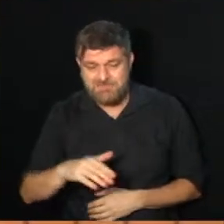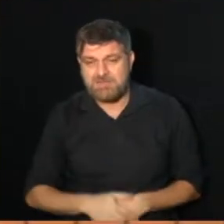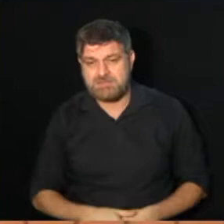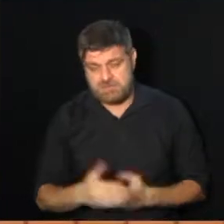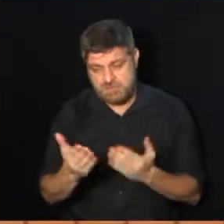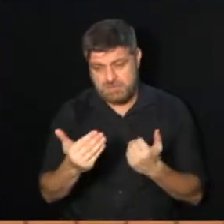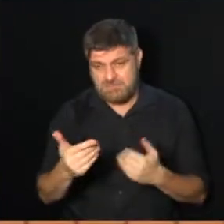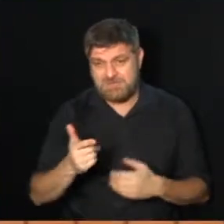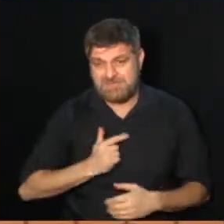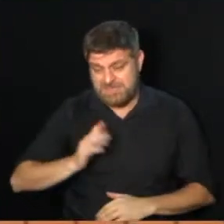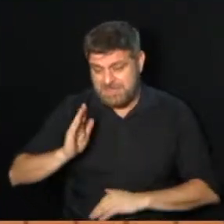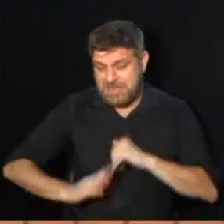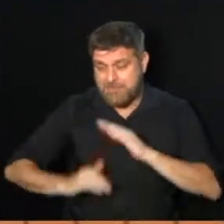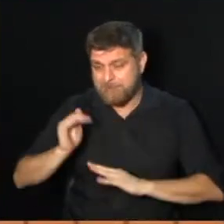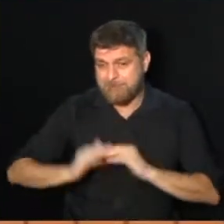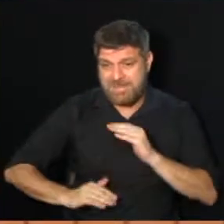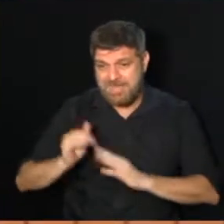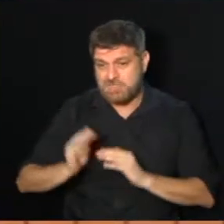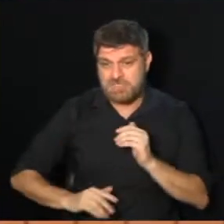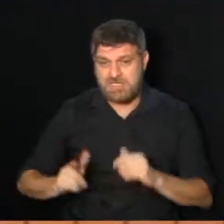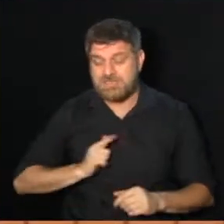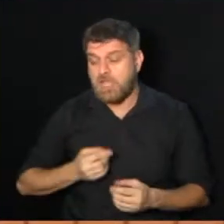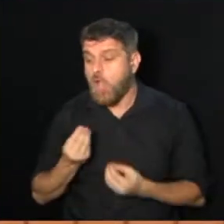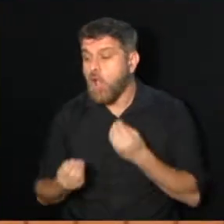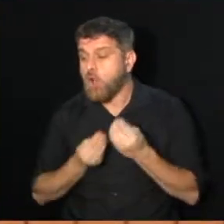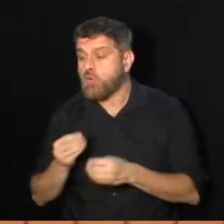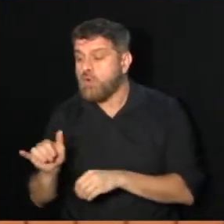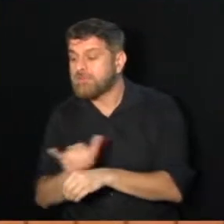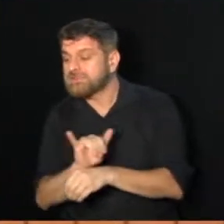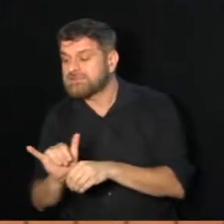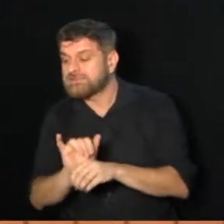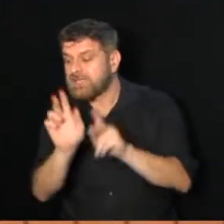aí efetiva na pacificação